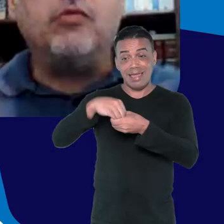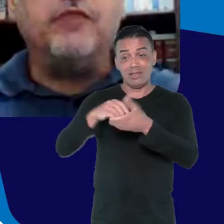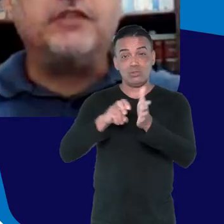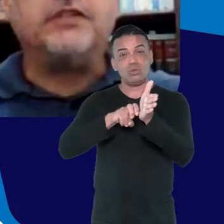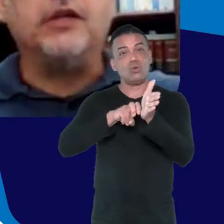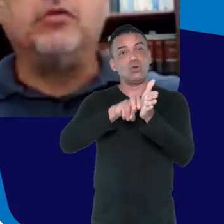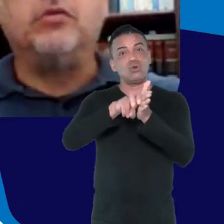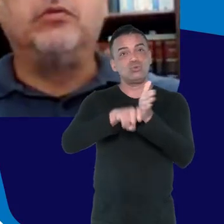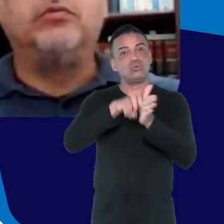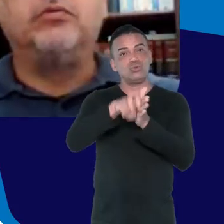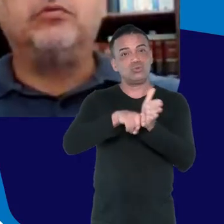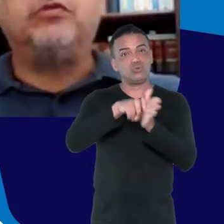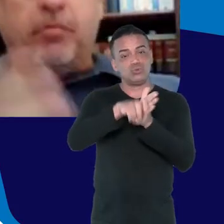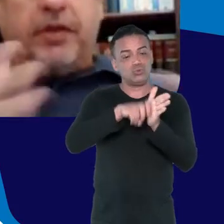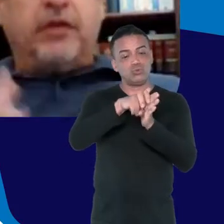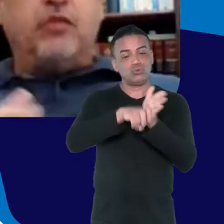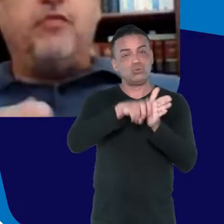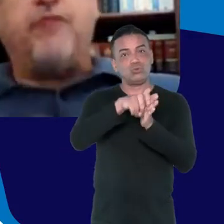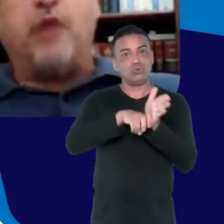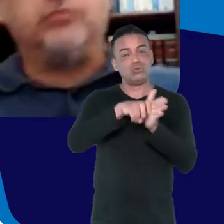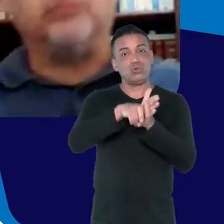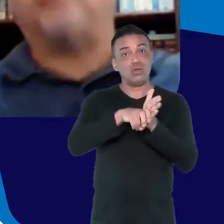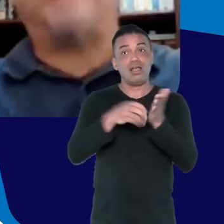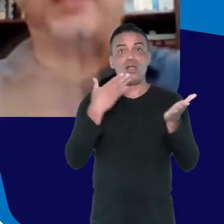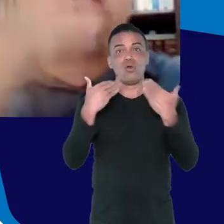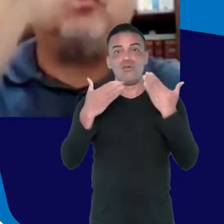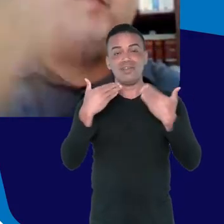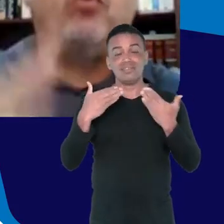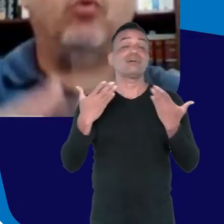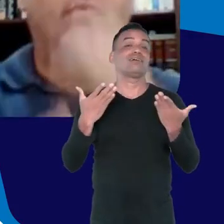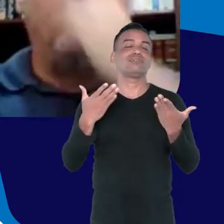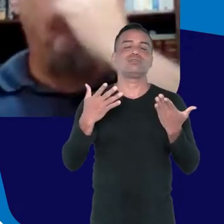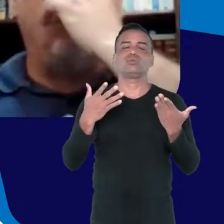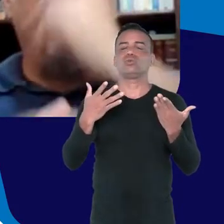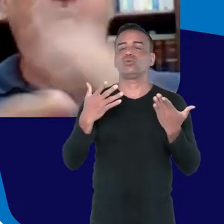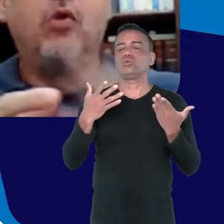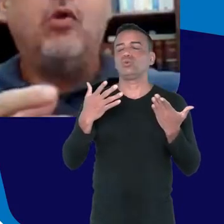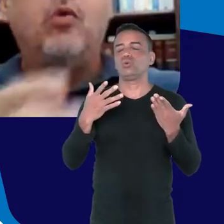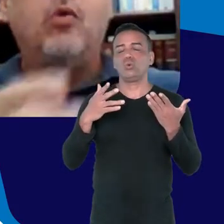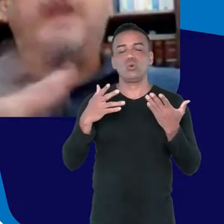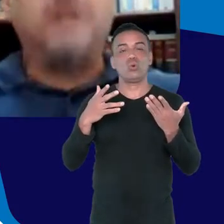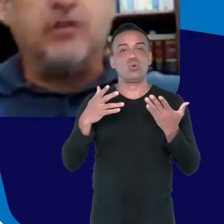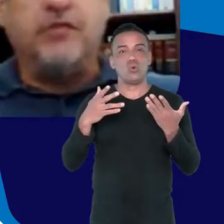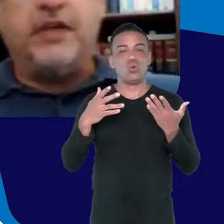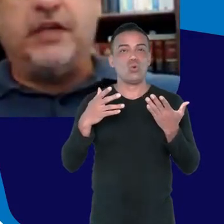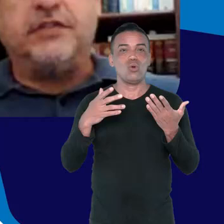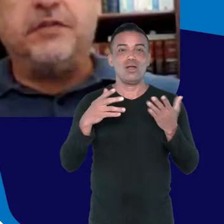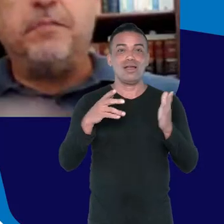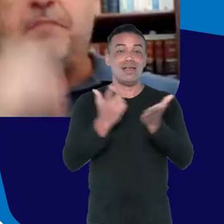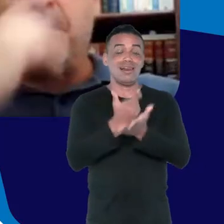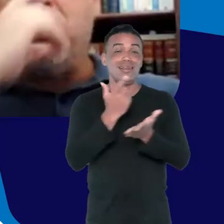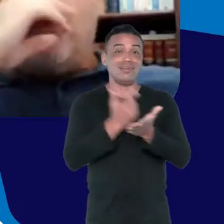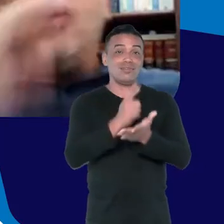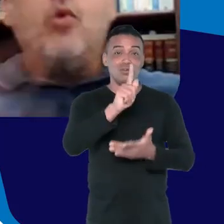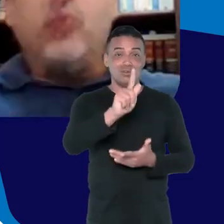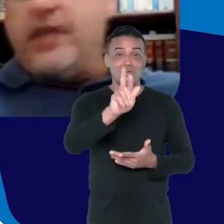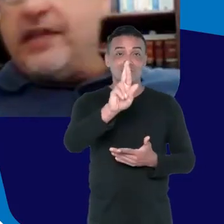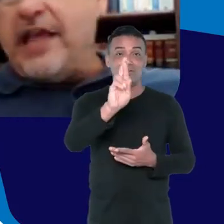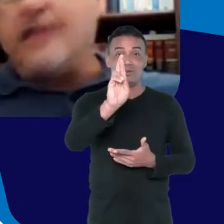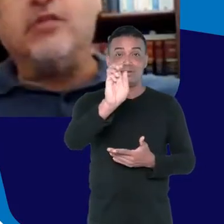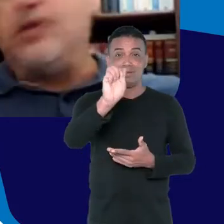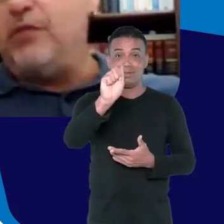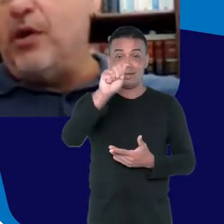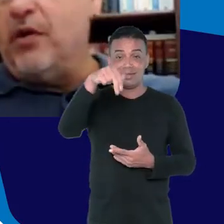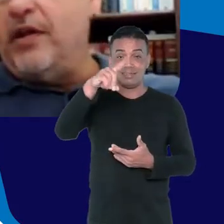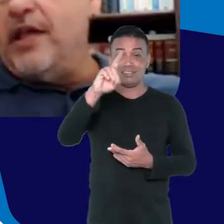vão conversando sobre o Fausto, sobre o Grande Sertão Veredas. O que